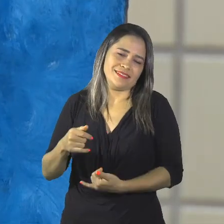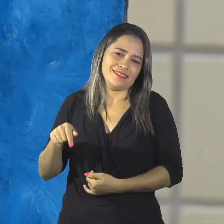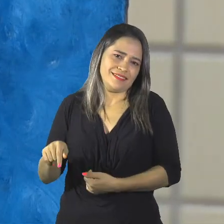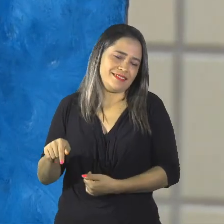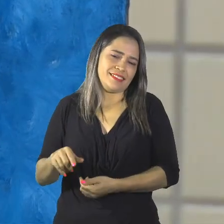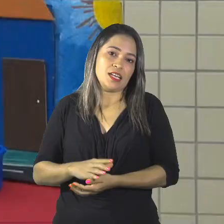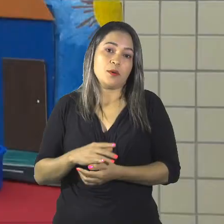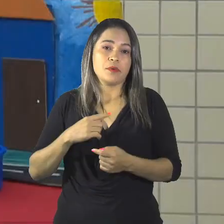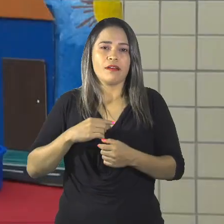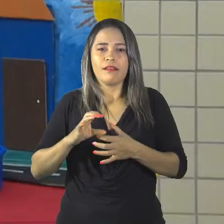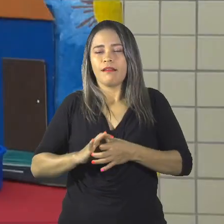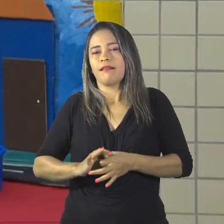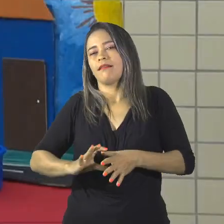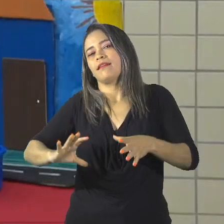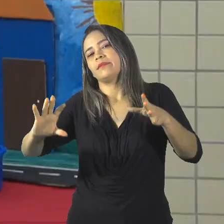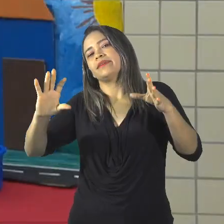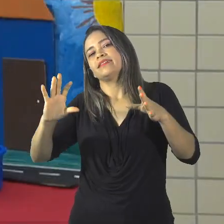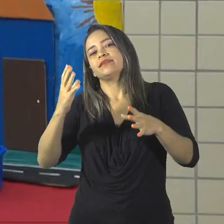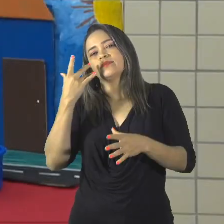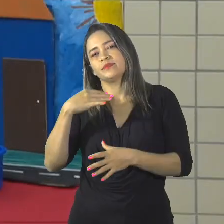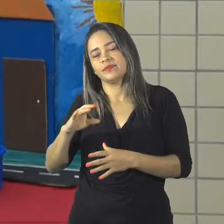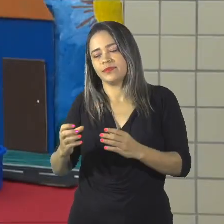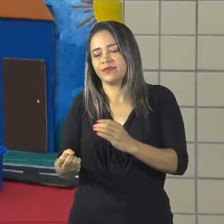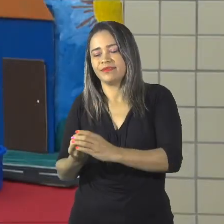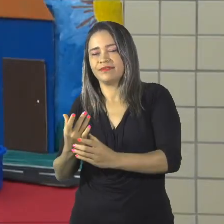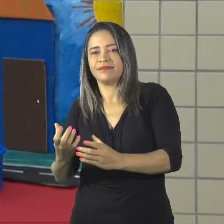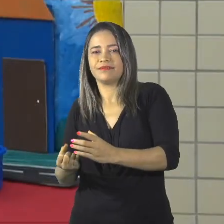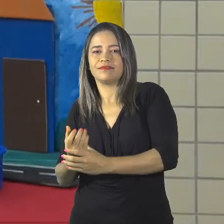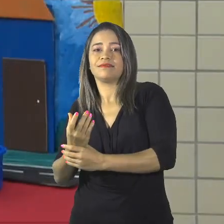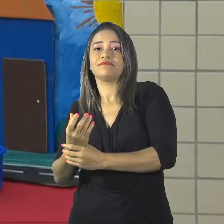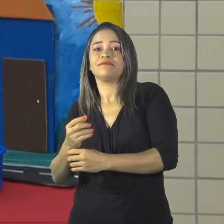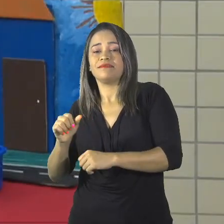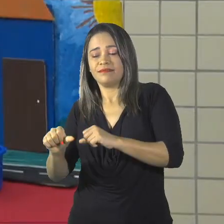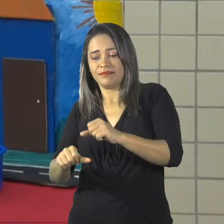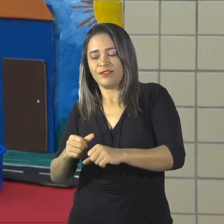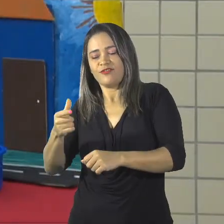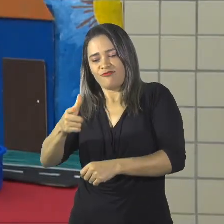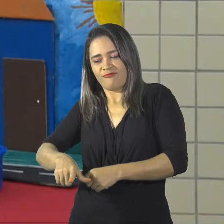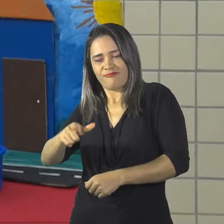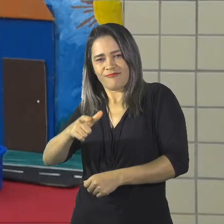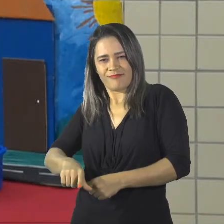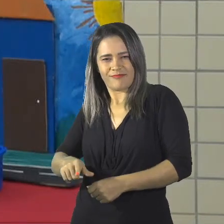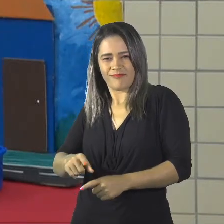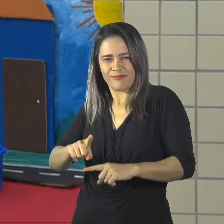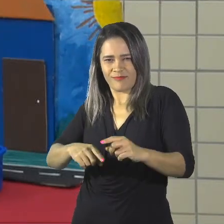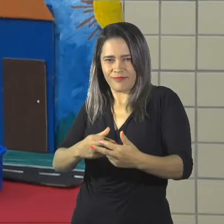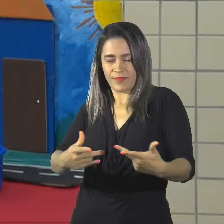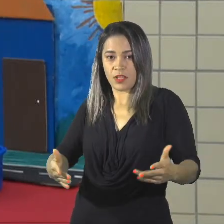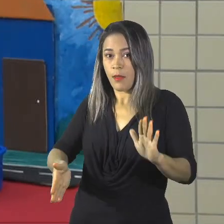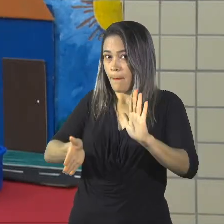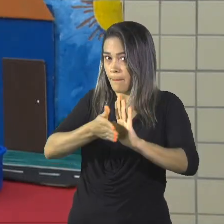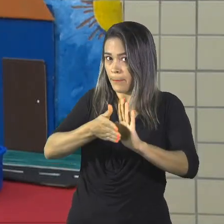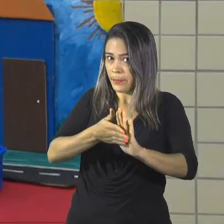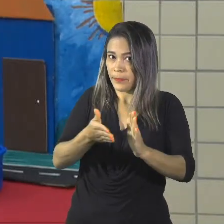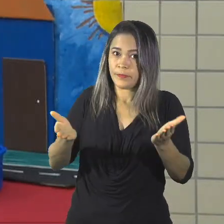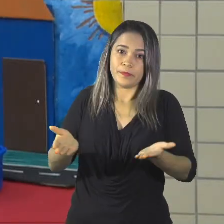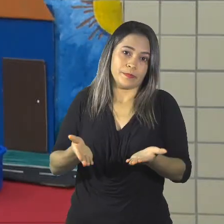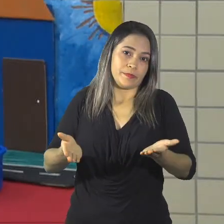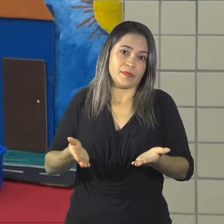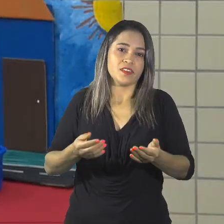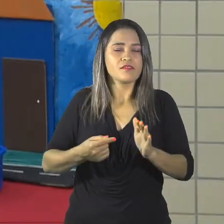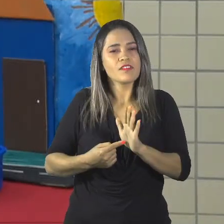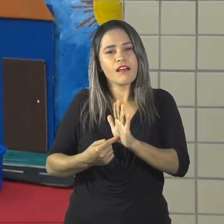dá liberdade para a sua criança criar e também recriar alguns objetos. Então, na proposta de hoje, a gente vai trabalhar